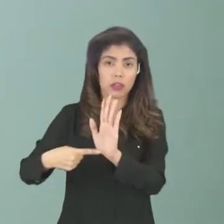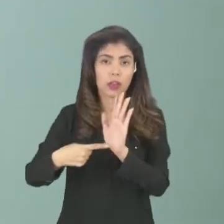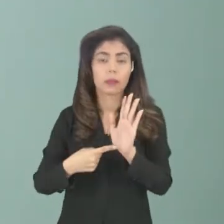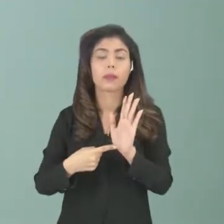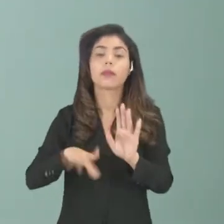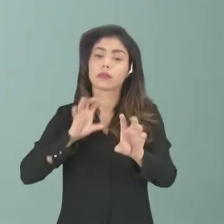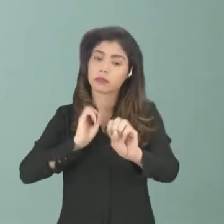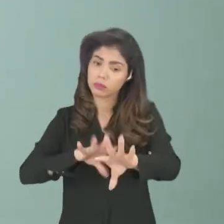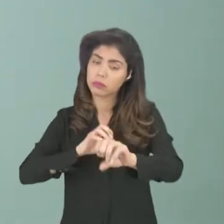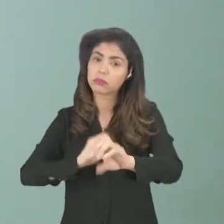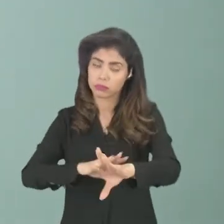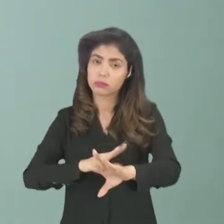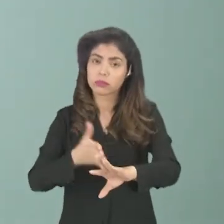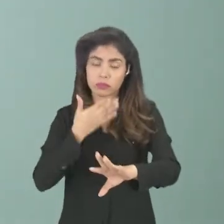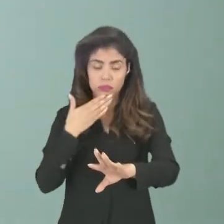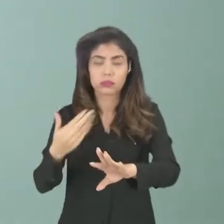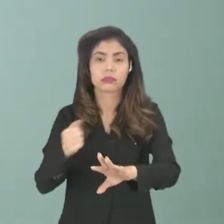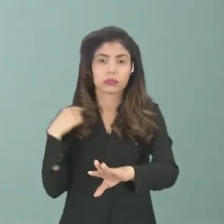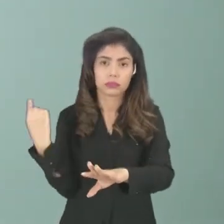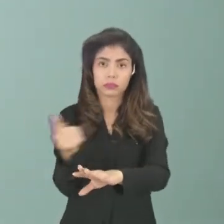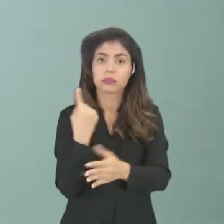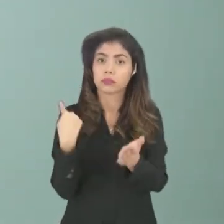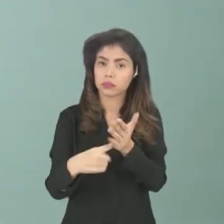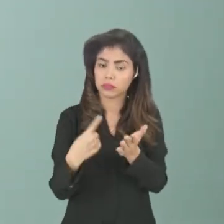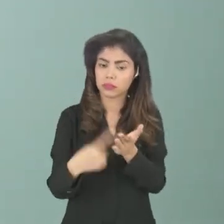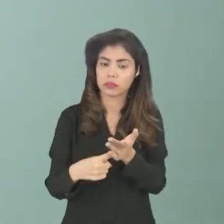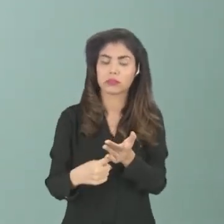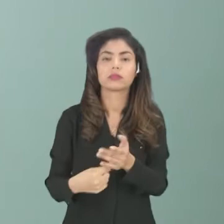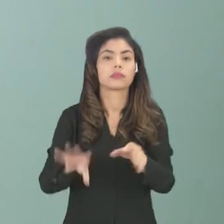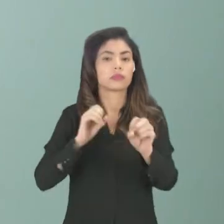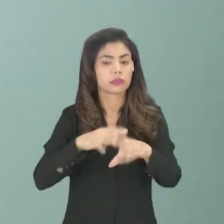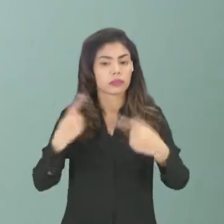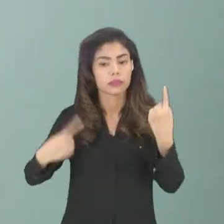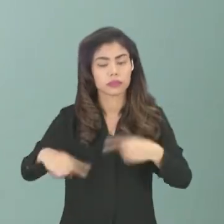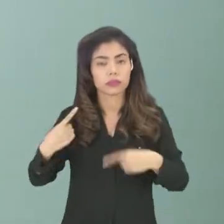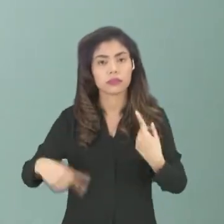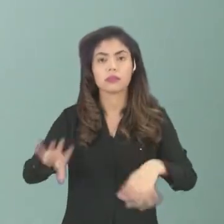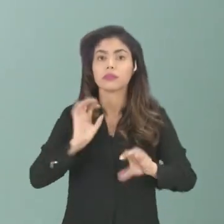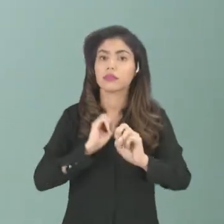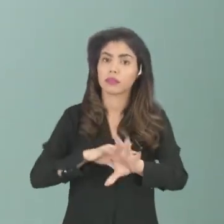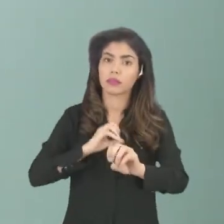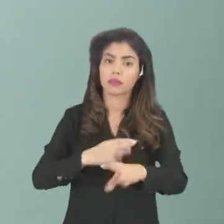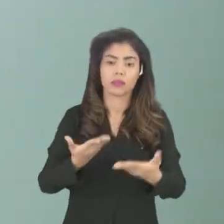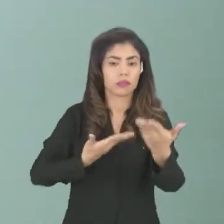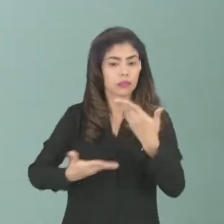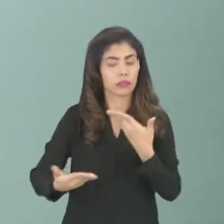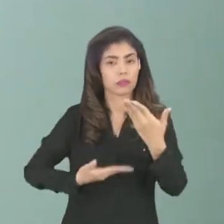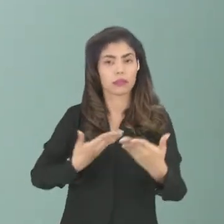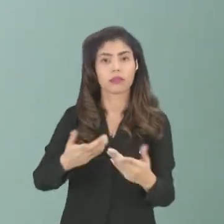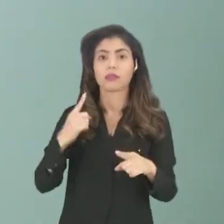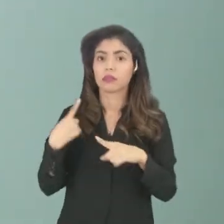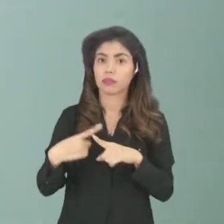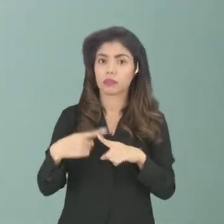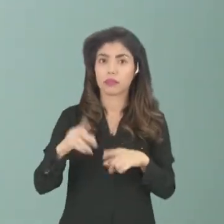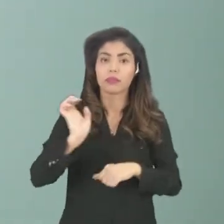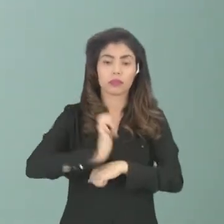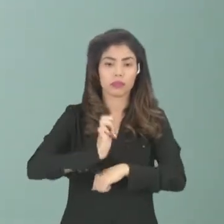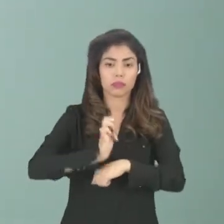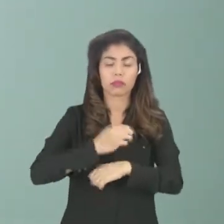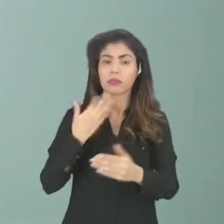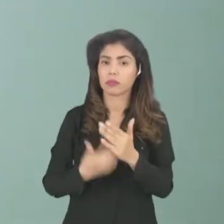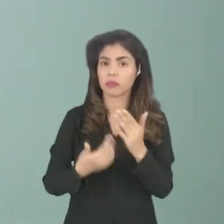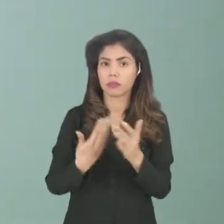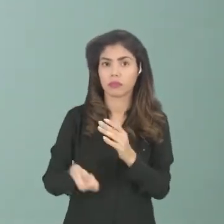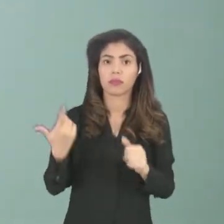pela educação que a gente vai melhorar a nossa condição. Então, educação para a política, educação para o convívio, porque o estado de natureza já foi perdido, não